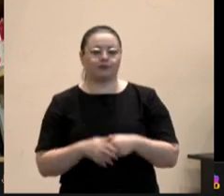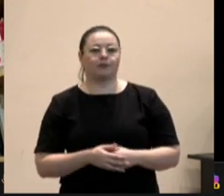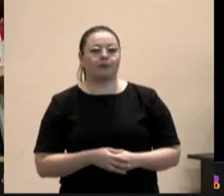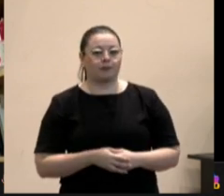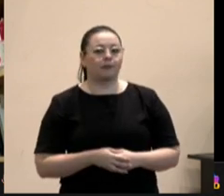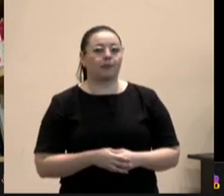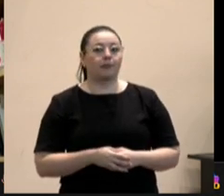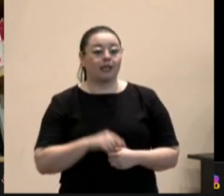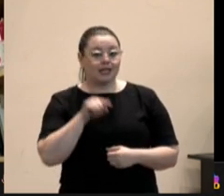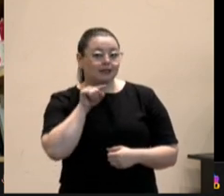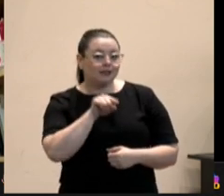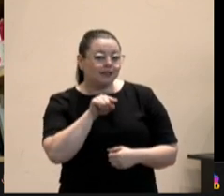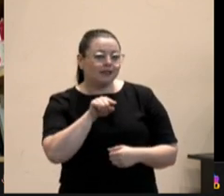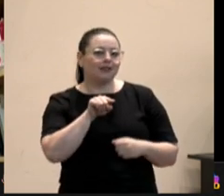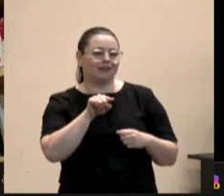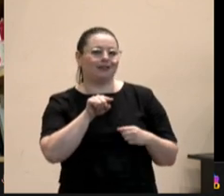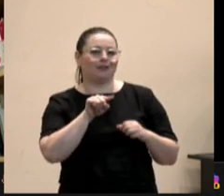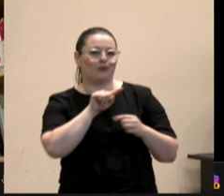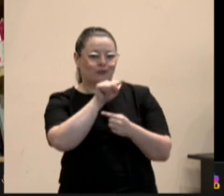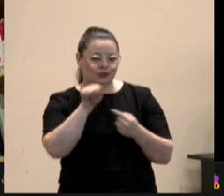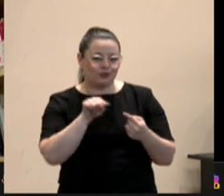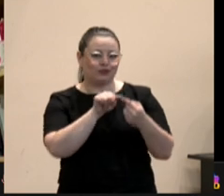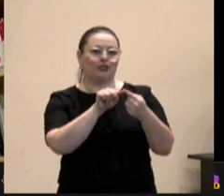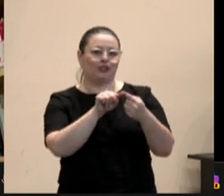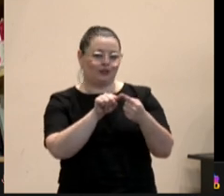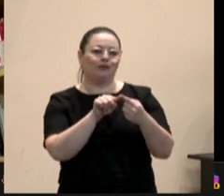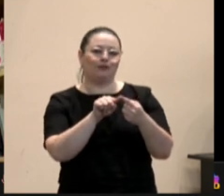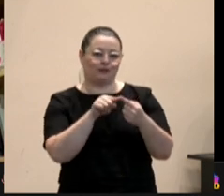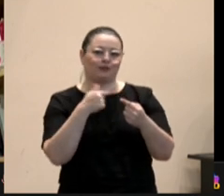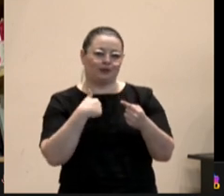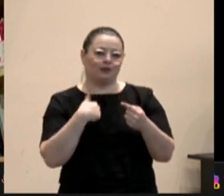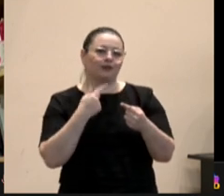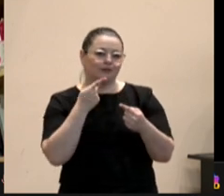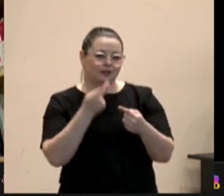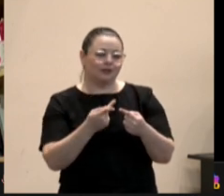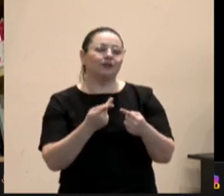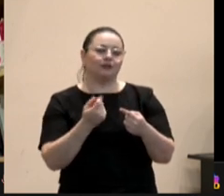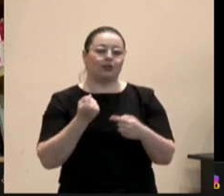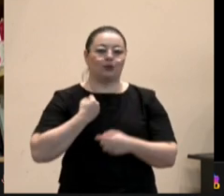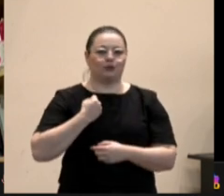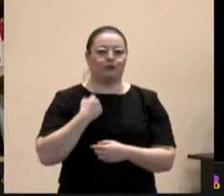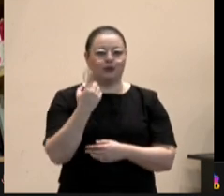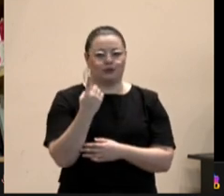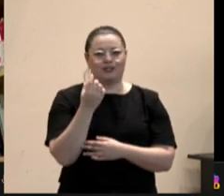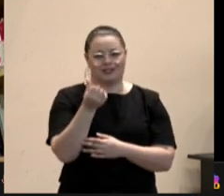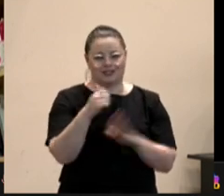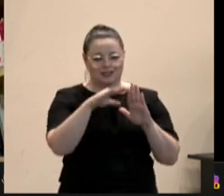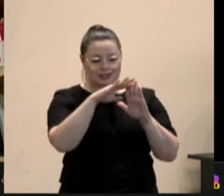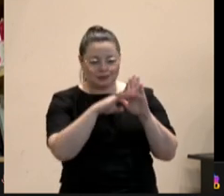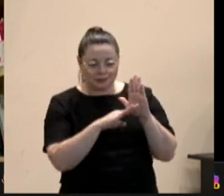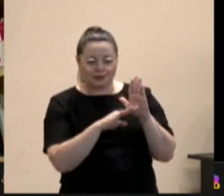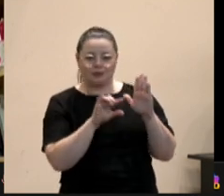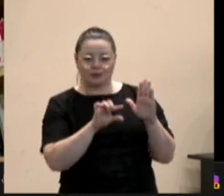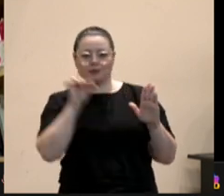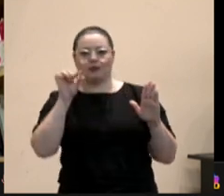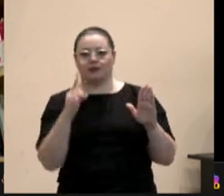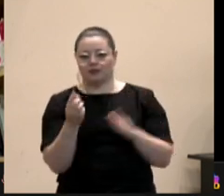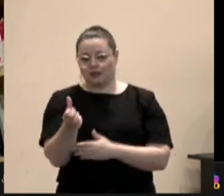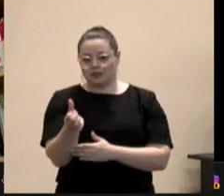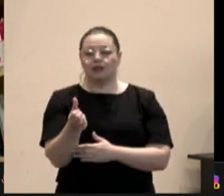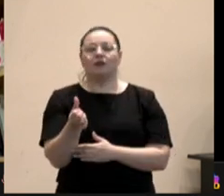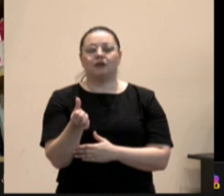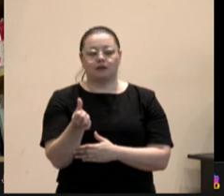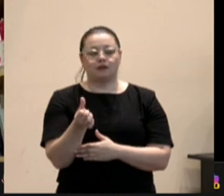nesse objetivo, então, que é apresentado, que é o objetivo 16, nós vamos observar